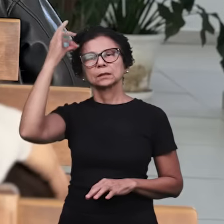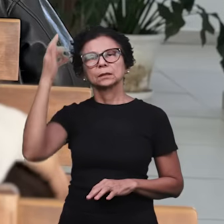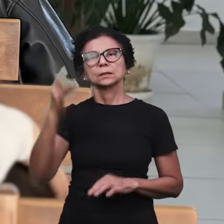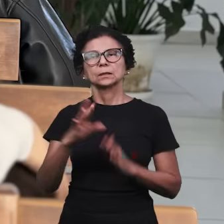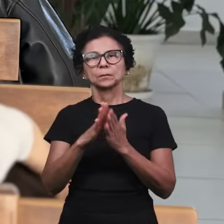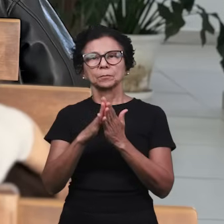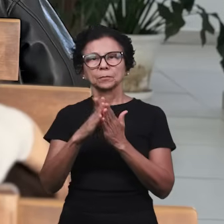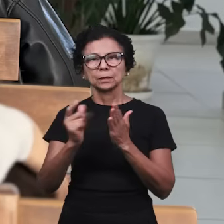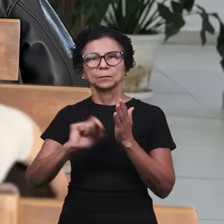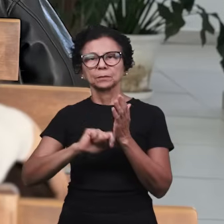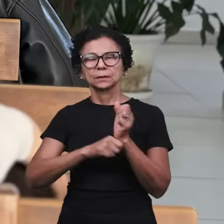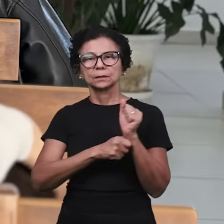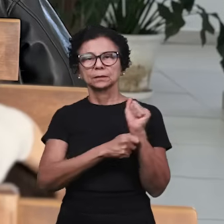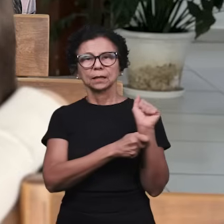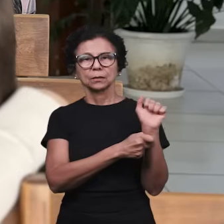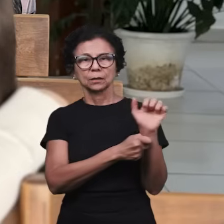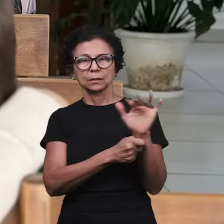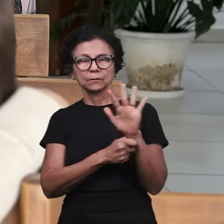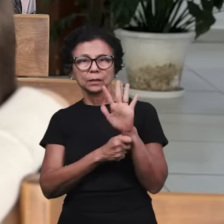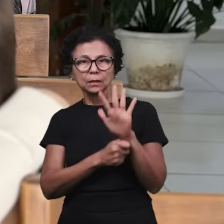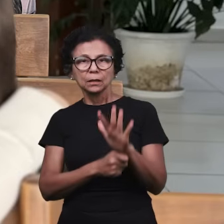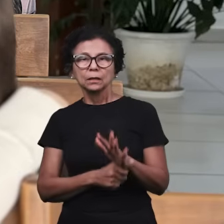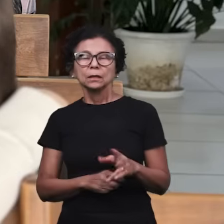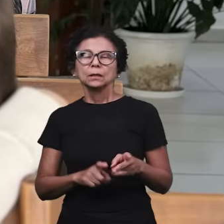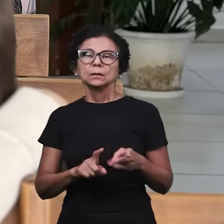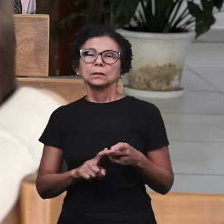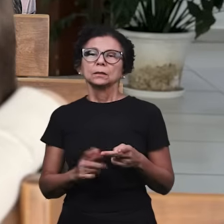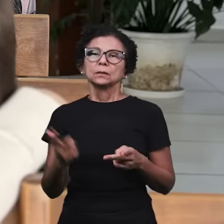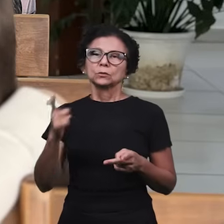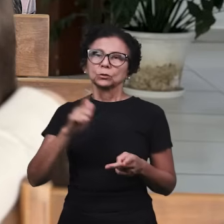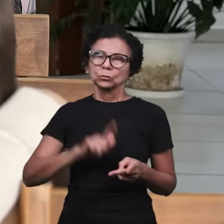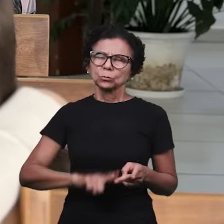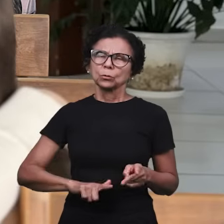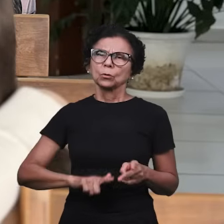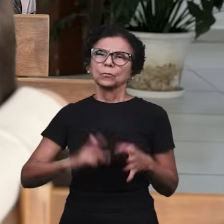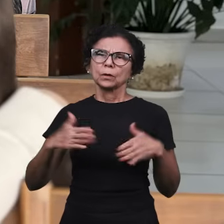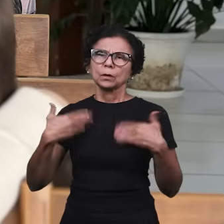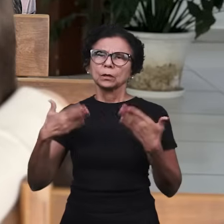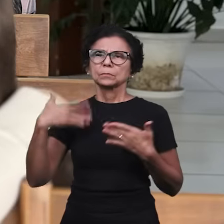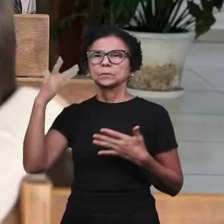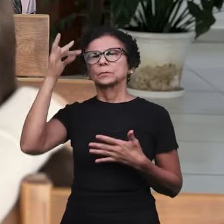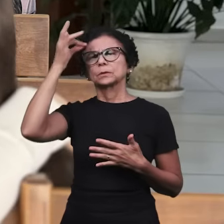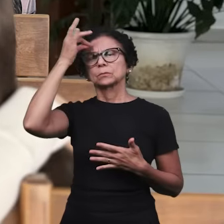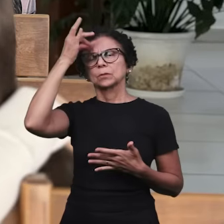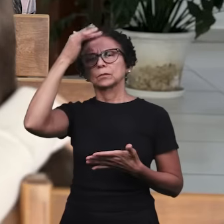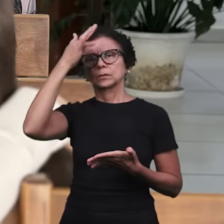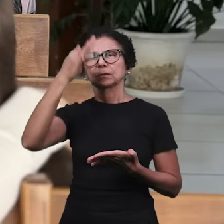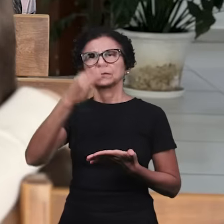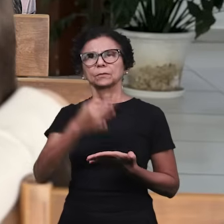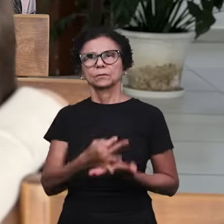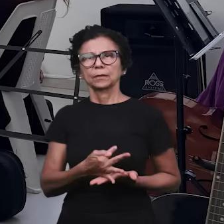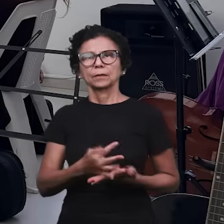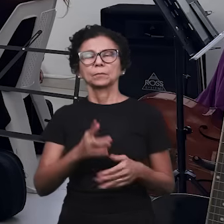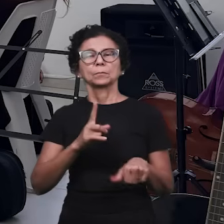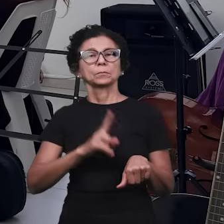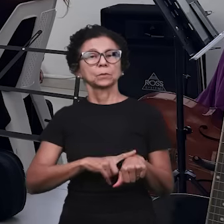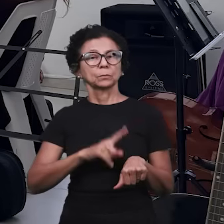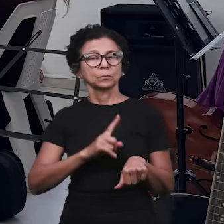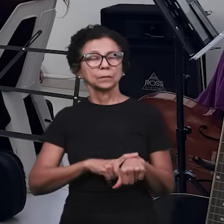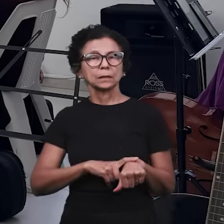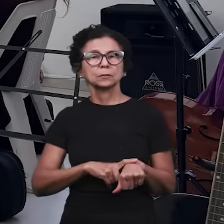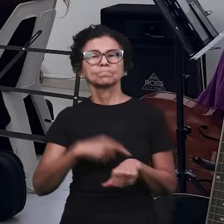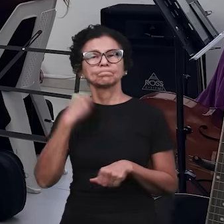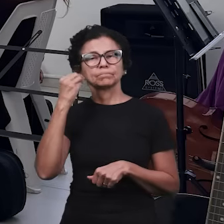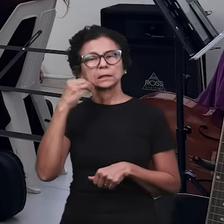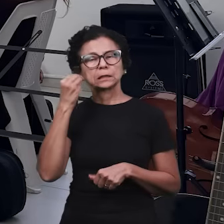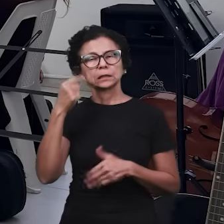revelando mistérios da palavra, trazendo renovo espiritual e avivando a fé dos irmãos. Foi um momento de